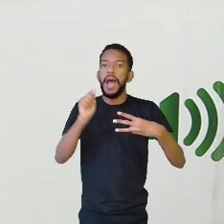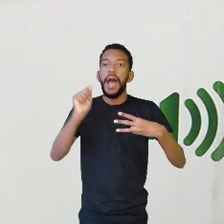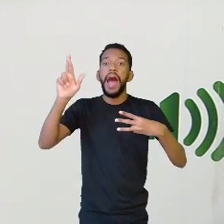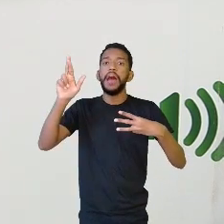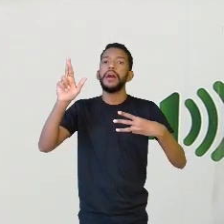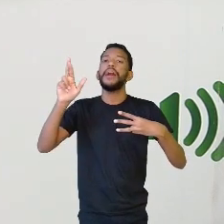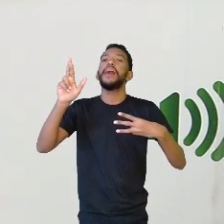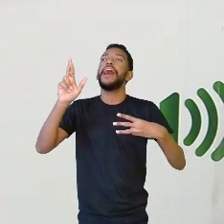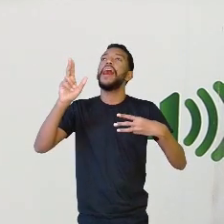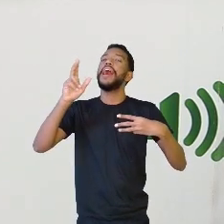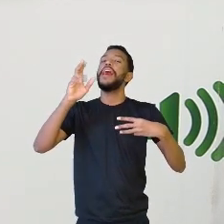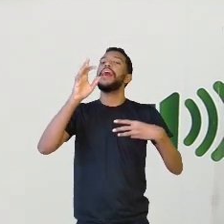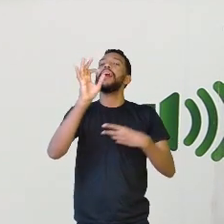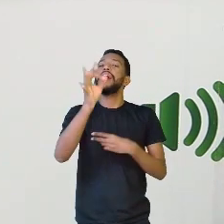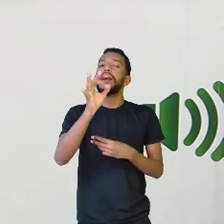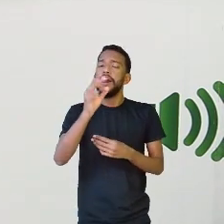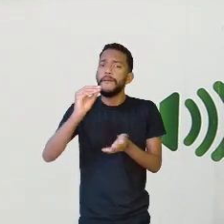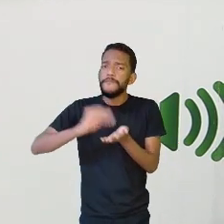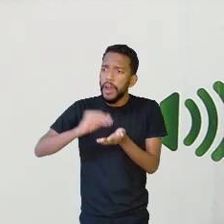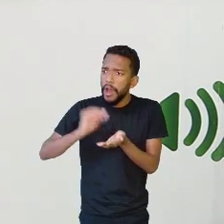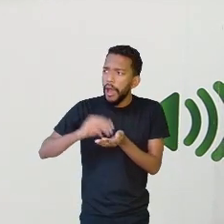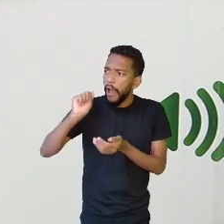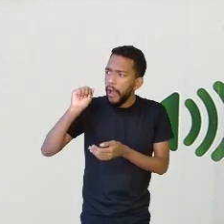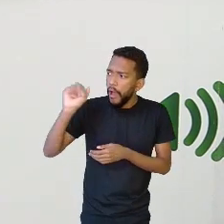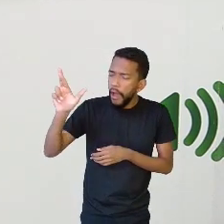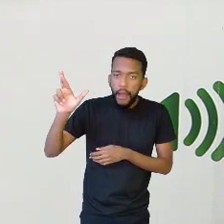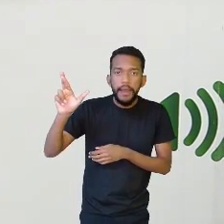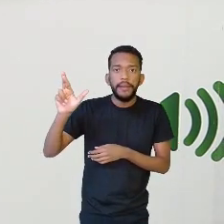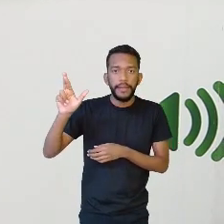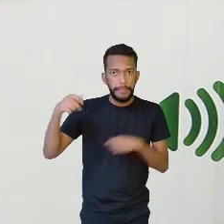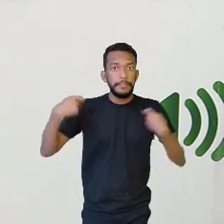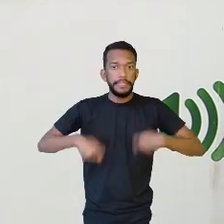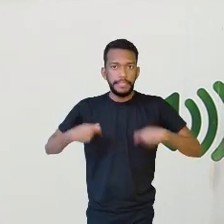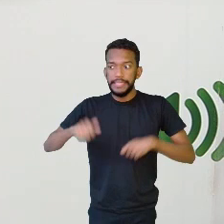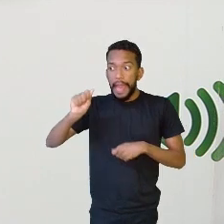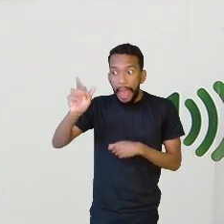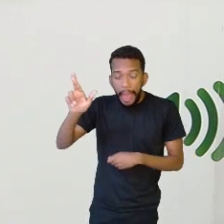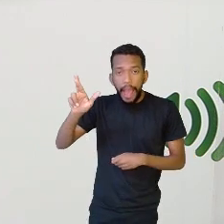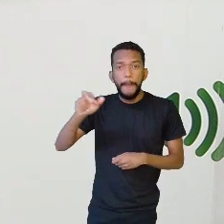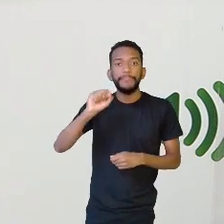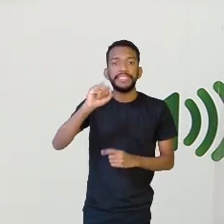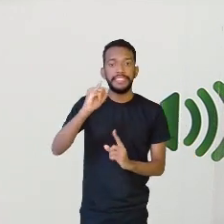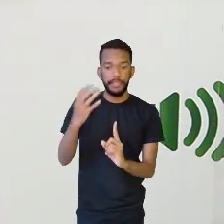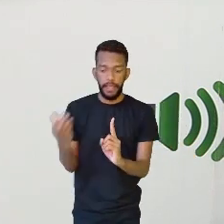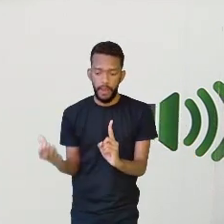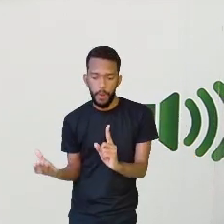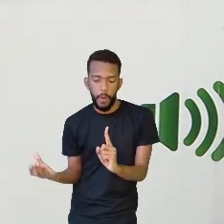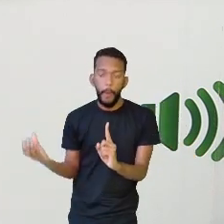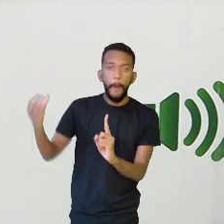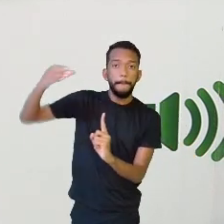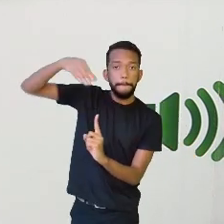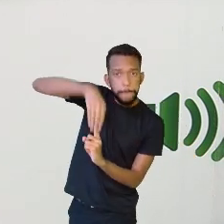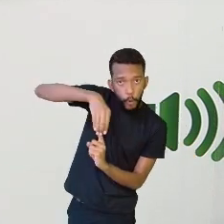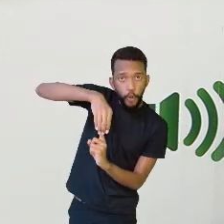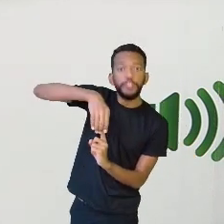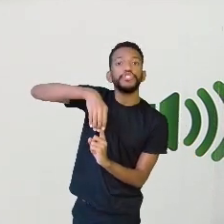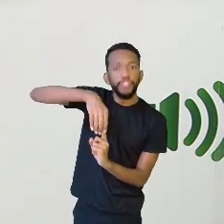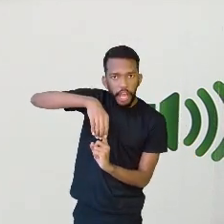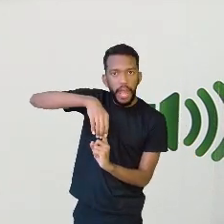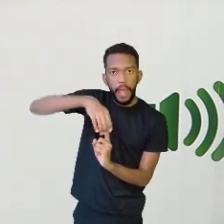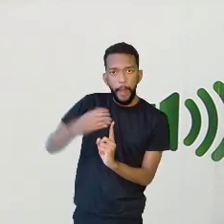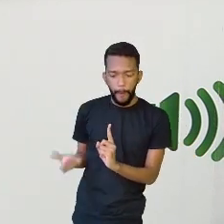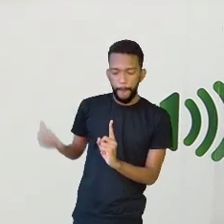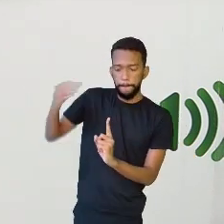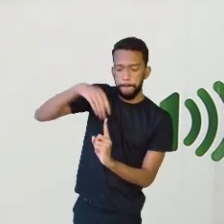Agora percebeu aí, né, a história? Quando eu coloco o copo em cima da vela, ela